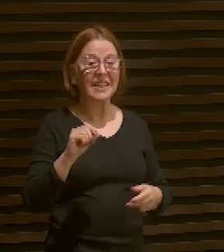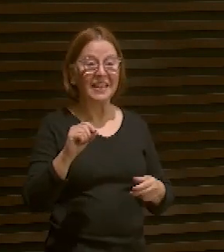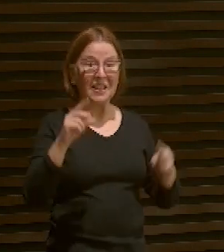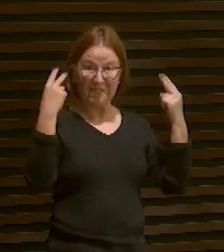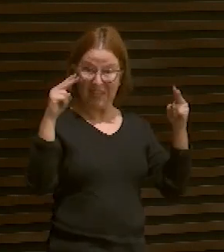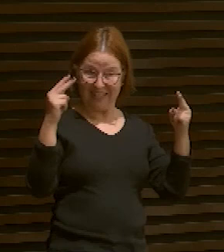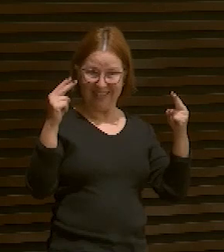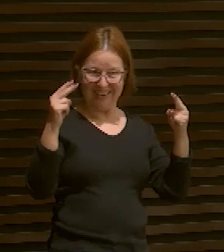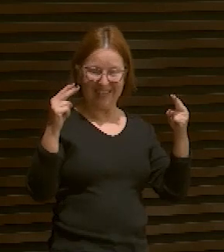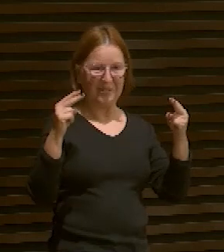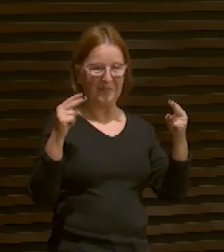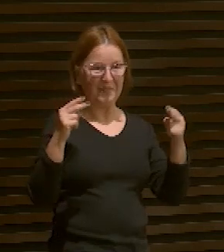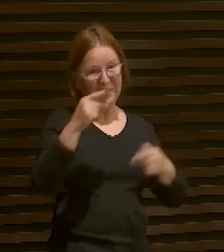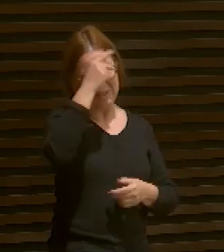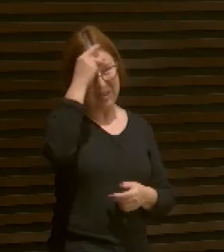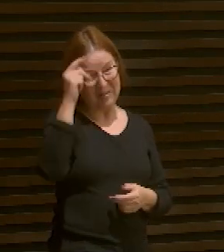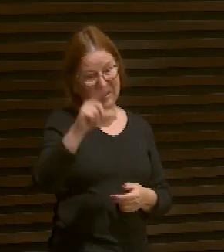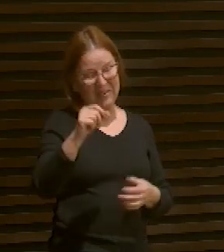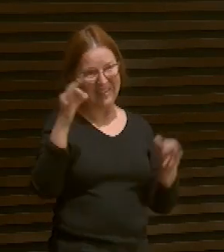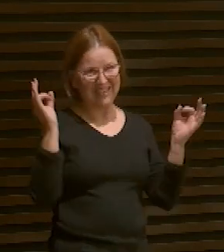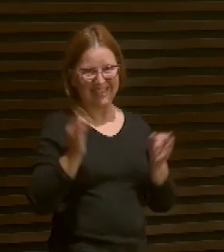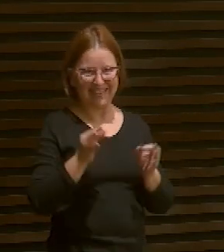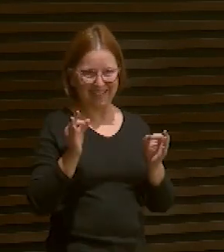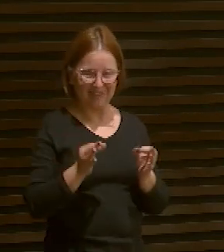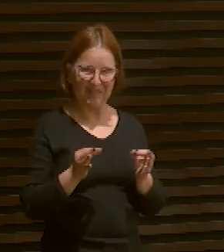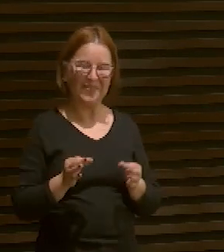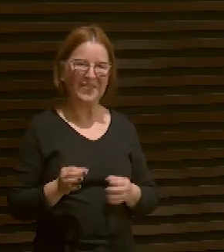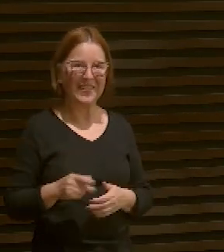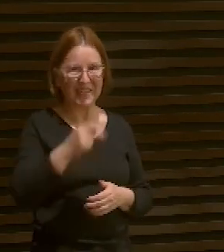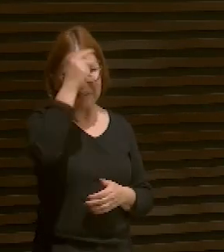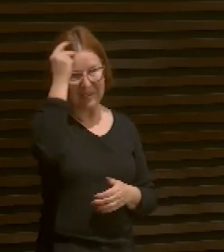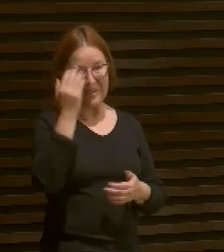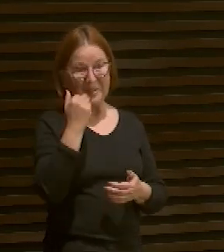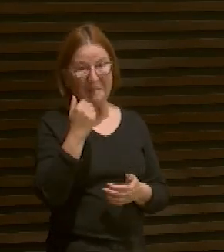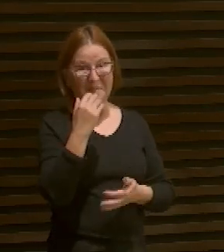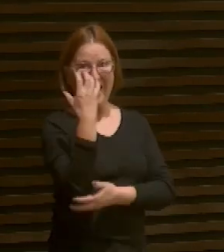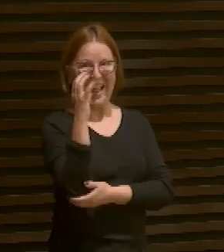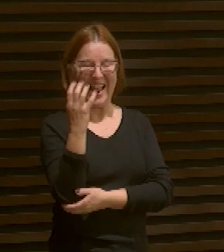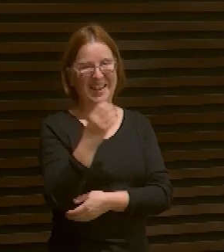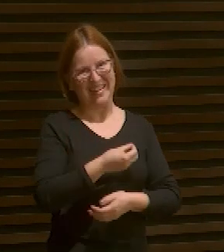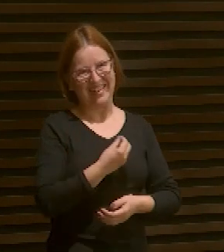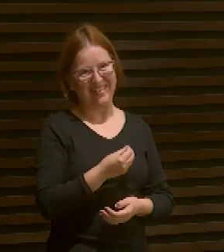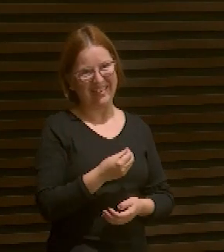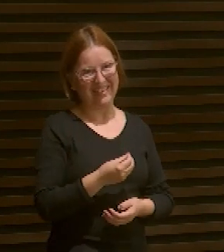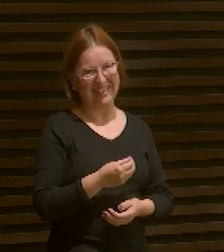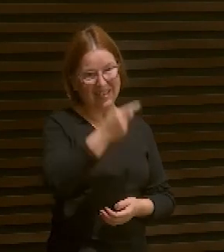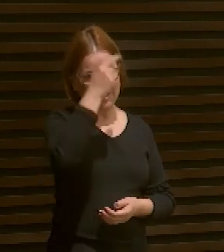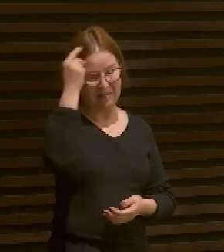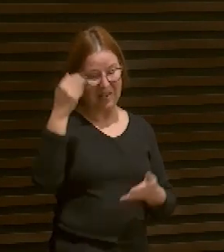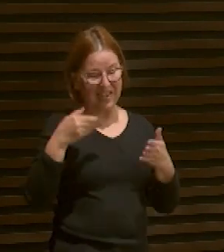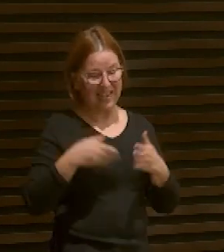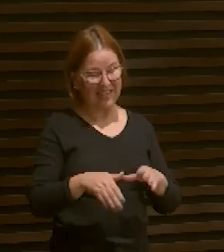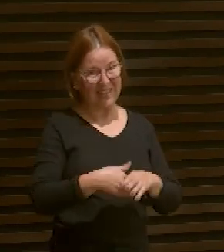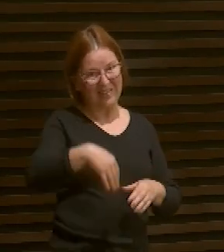fez a escolha correta, é aquele que comeu da árvore da vida, é aquele que nasceu de novo